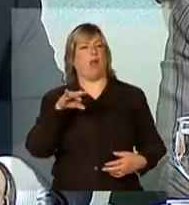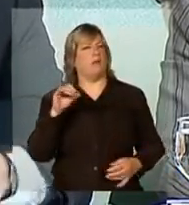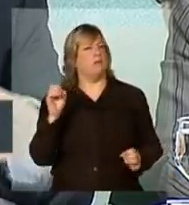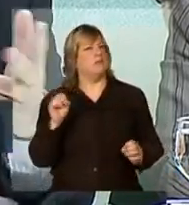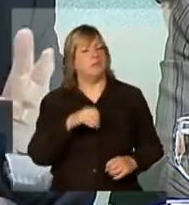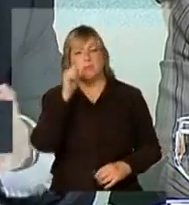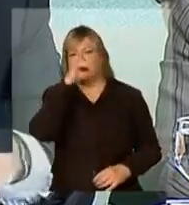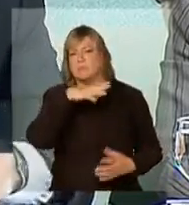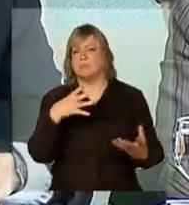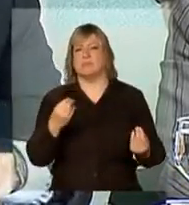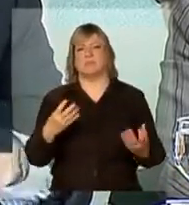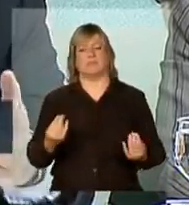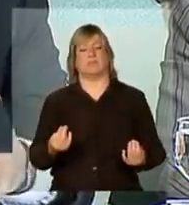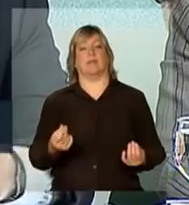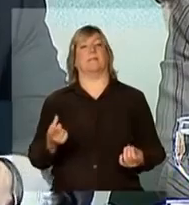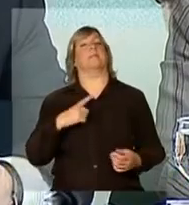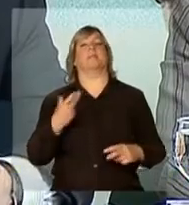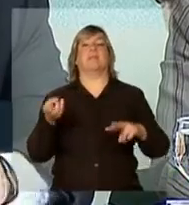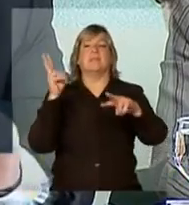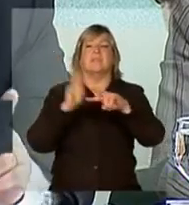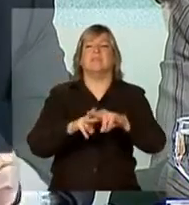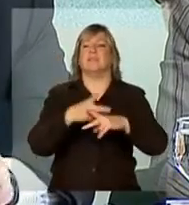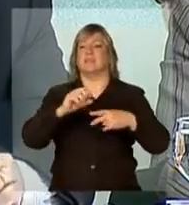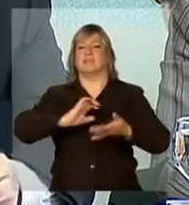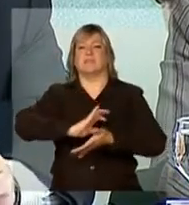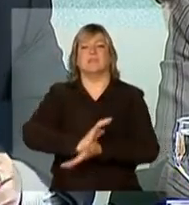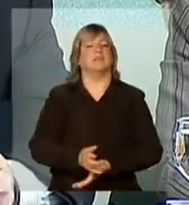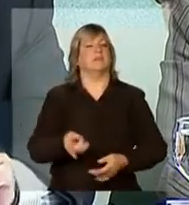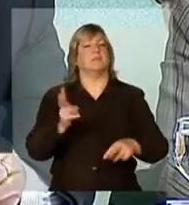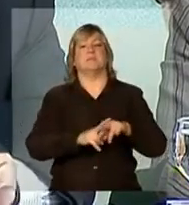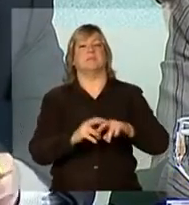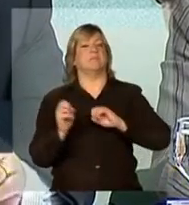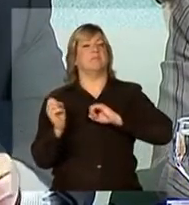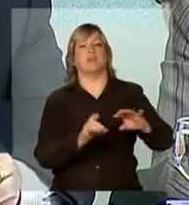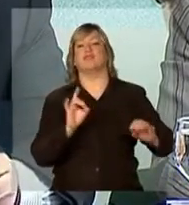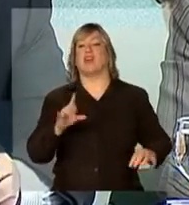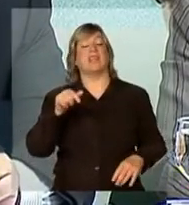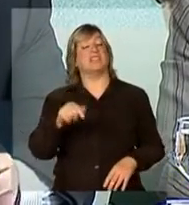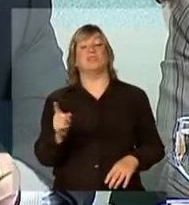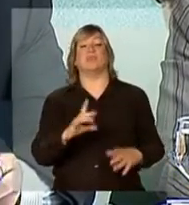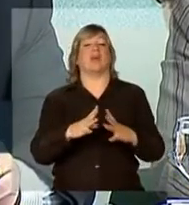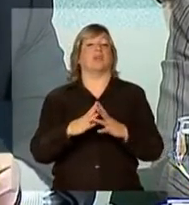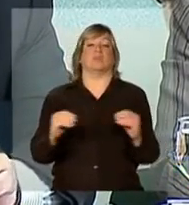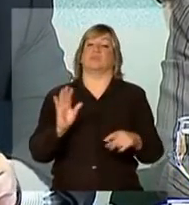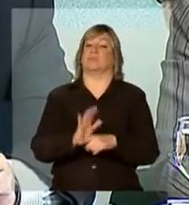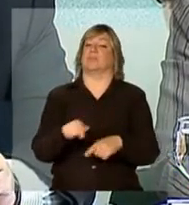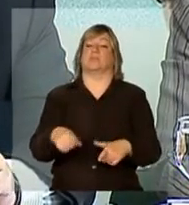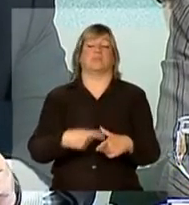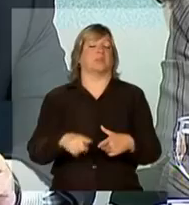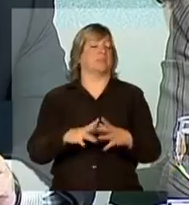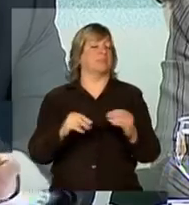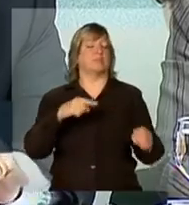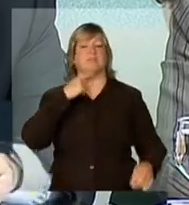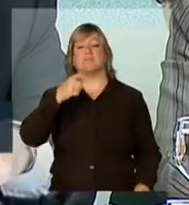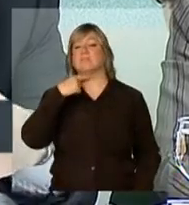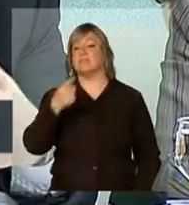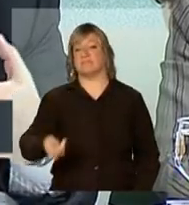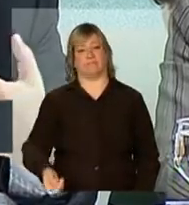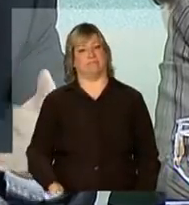moldura, mais cárceres, mais repressão, não, isso não resolve esse problema.